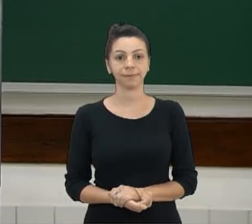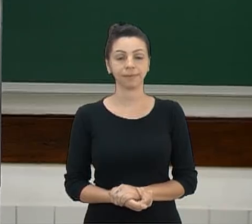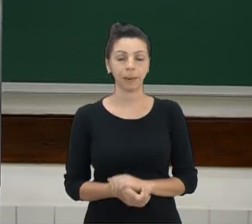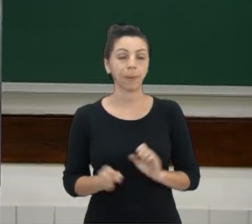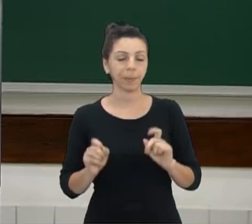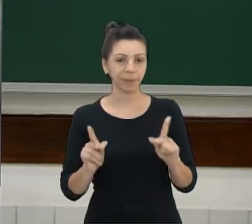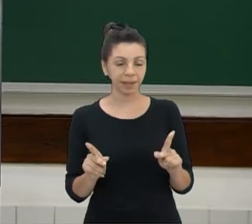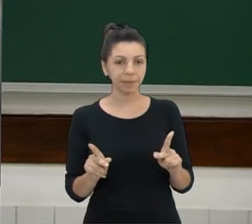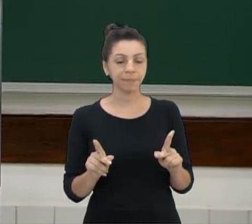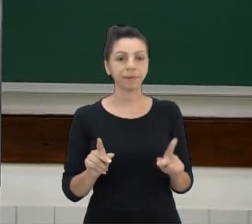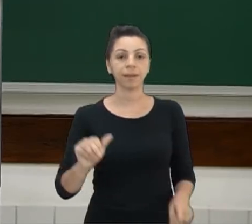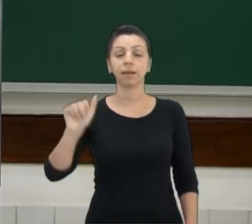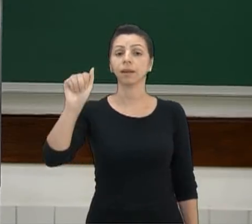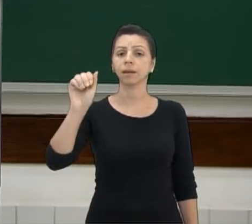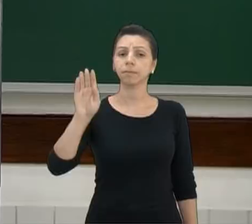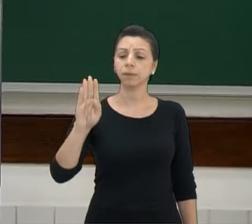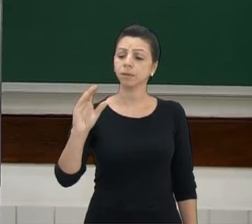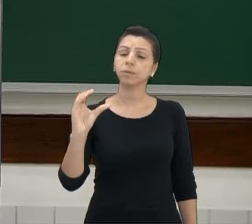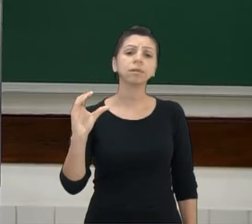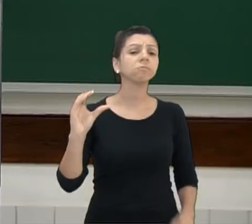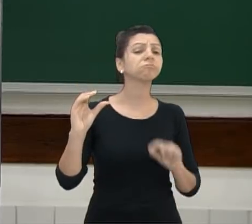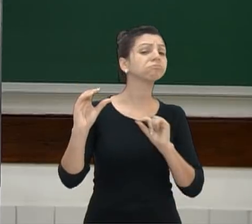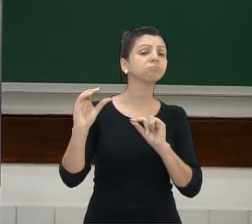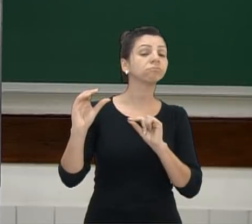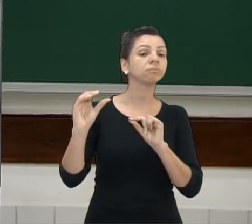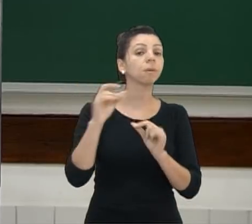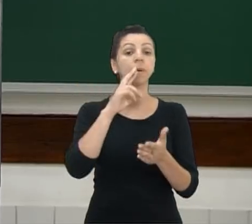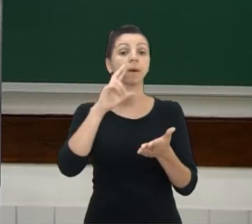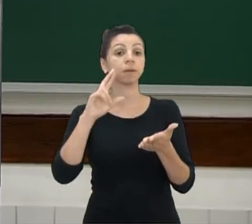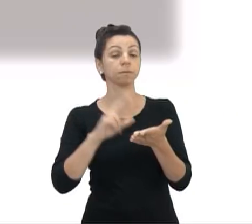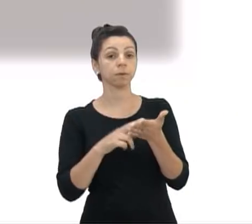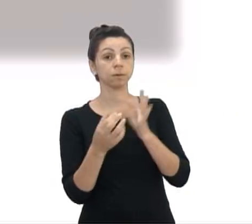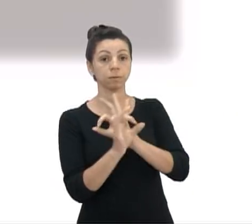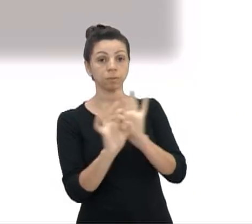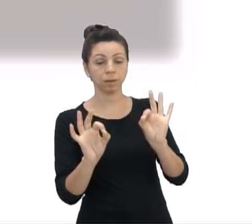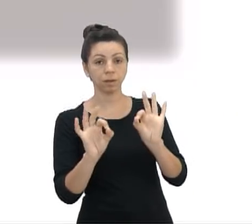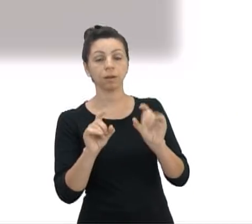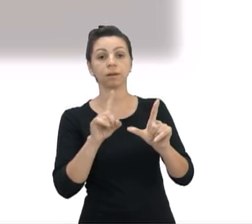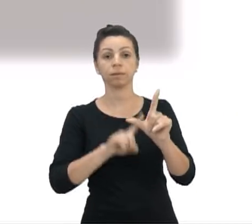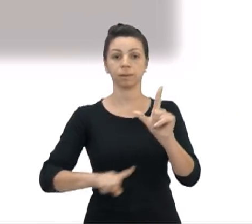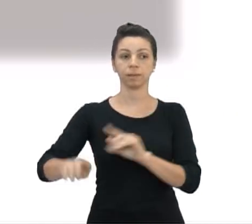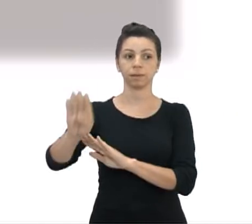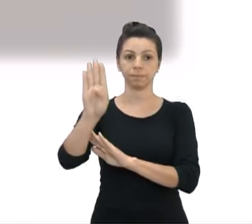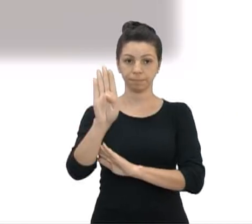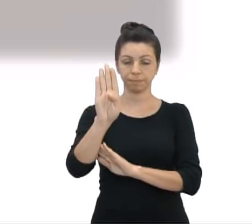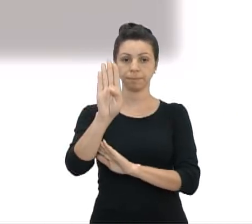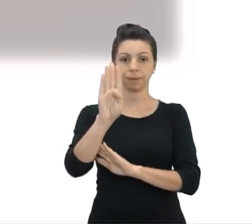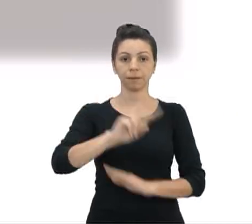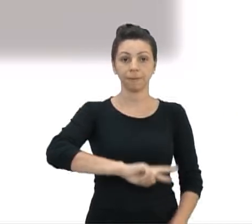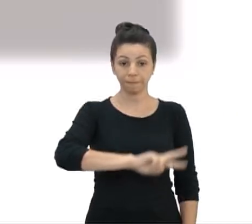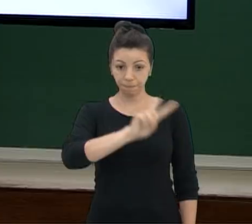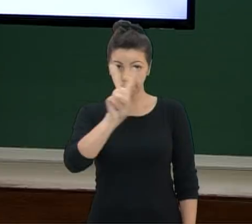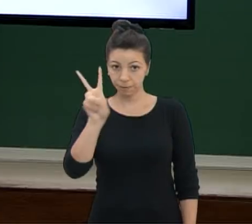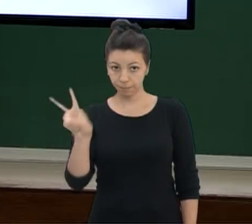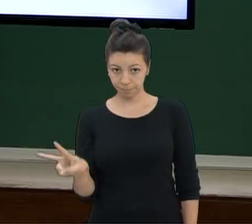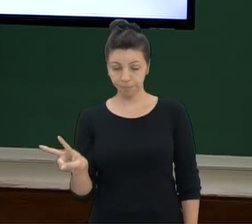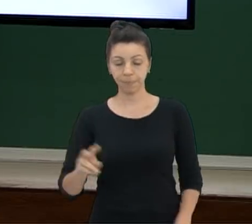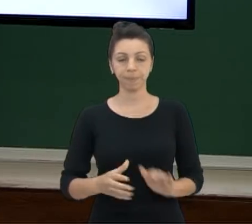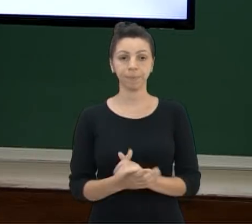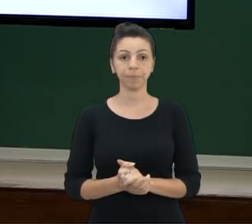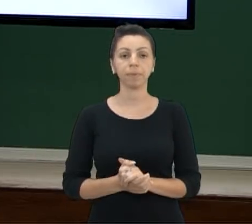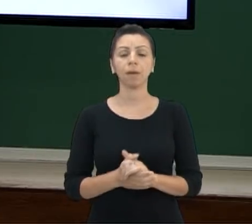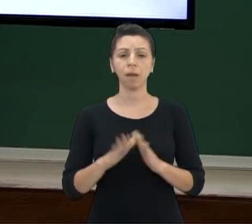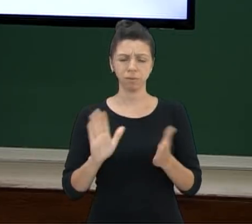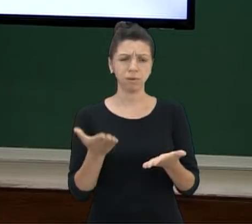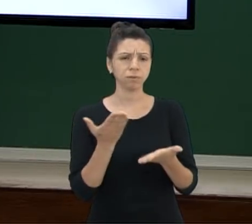Muito bem, letra A, letra B ou letra C? A resposta certa é a letra B, Venezuela. Conforme nós já falamos